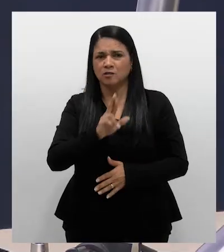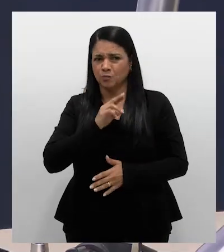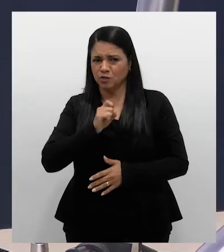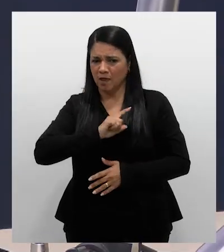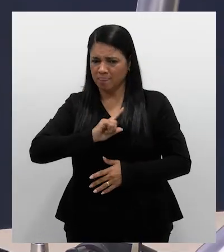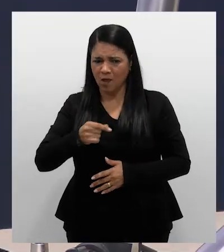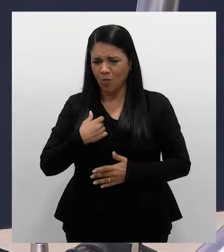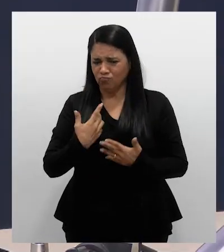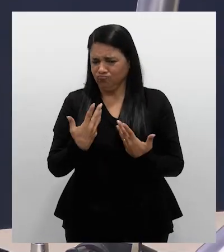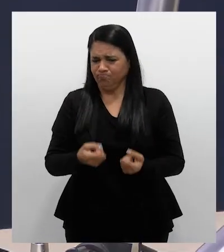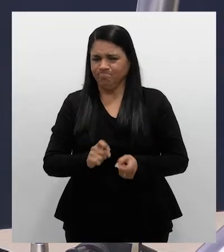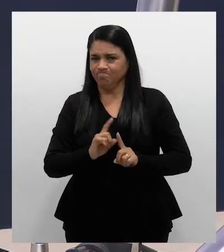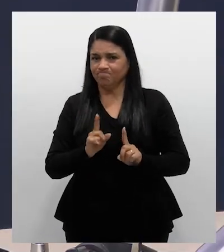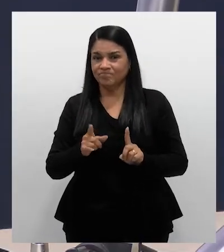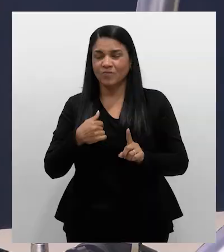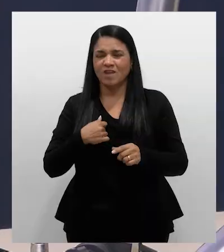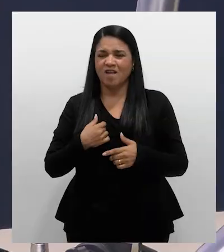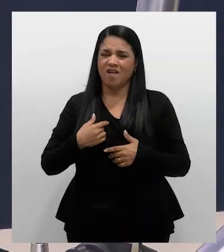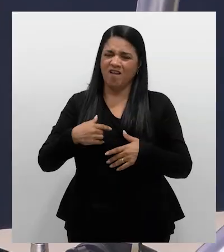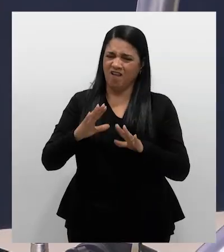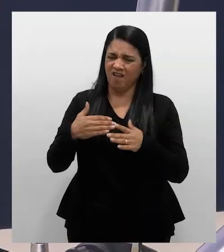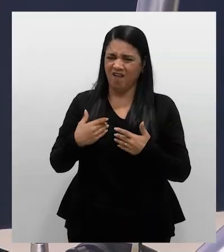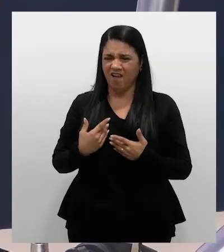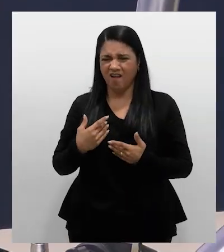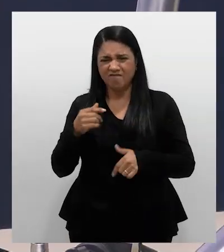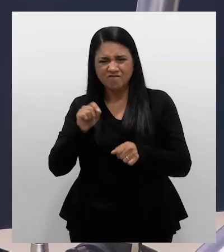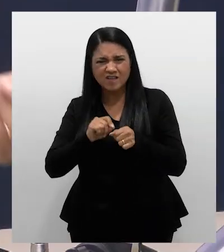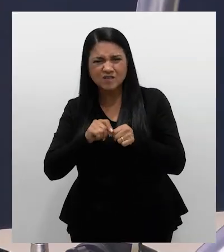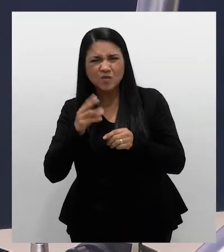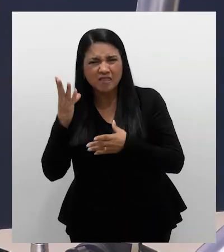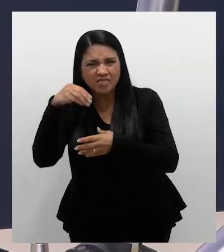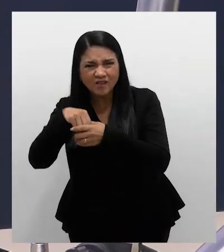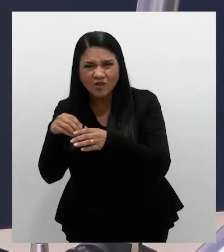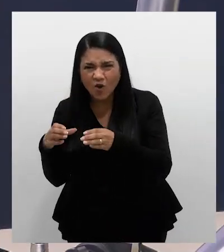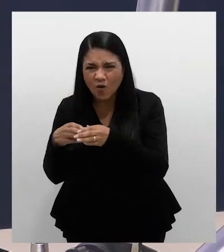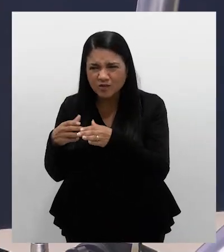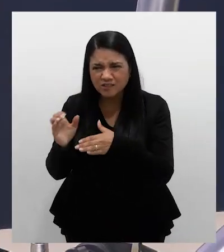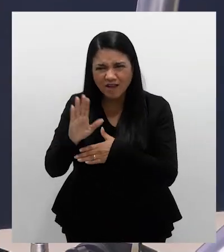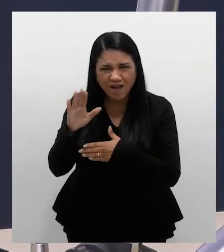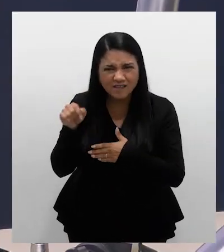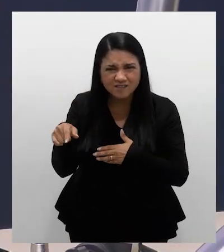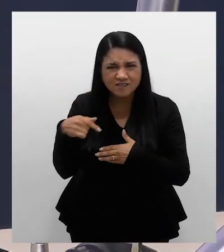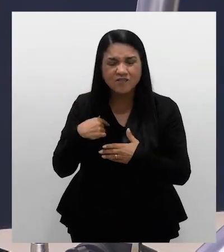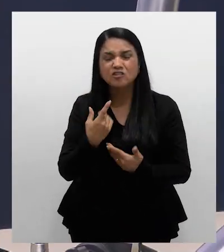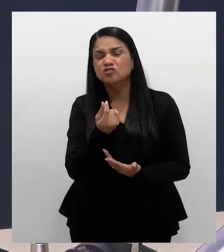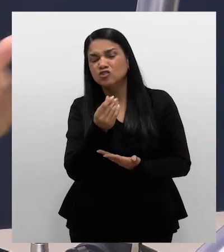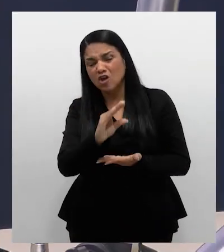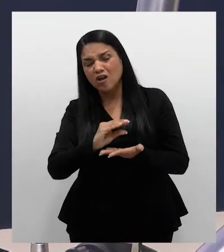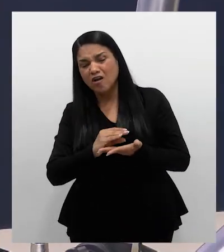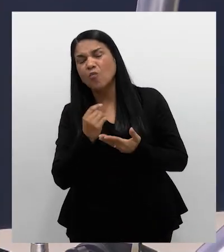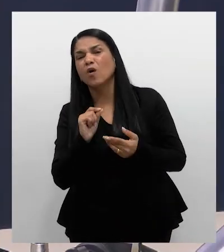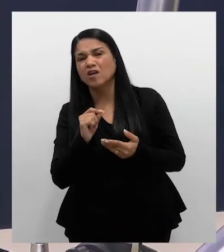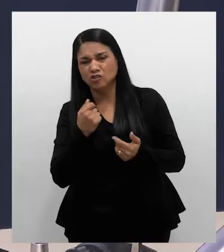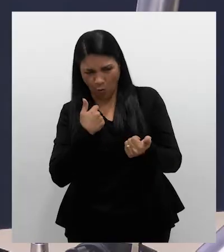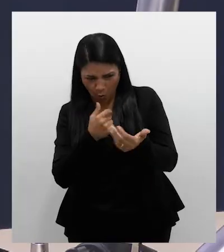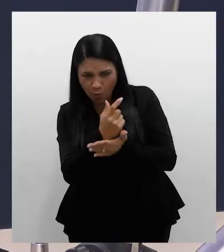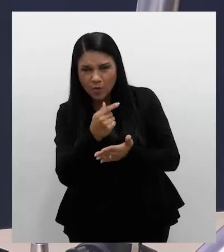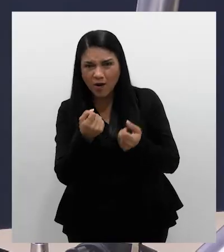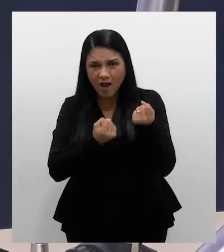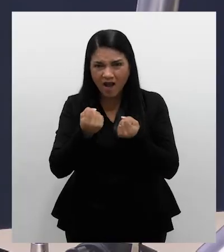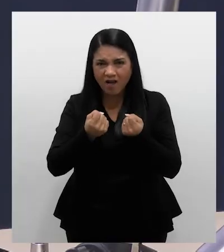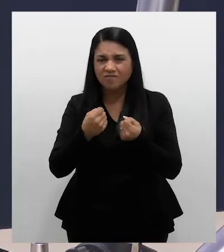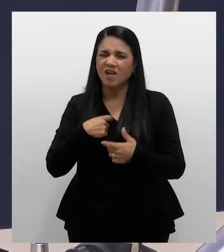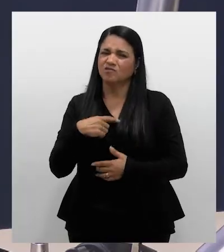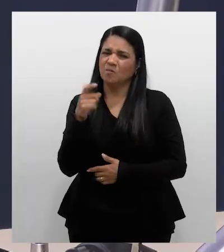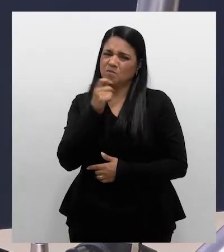tomei? Quantas, cara, deixa disso. Pô, fazer negócio na comunidade, fazer programa. E aí, tá ganhando dinheiro? Quanto tá ganhando aí? Pô, já